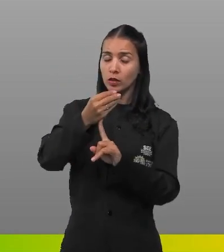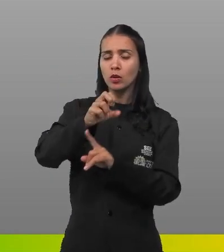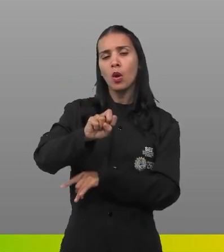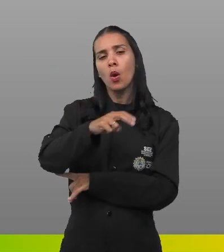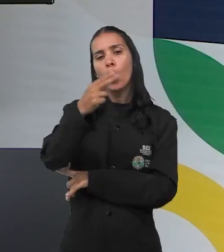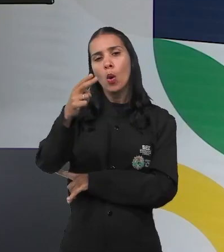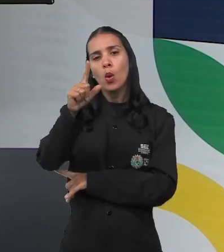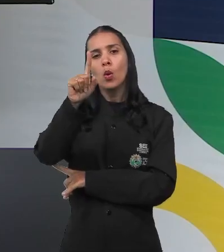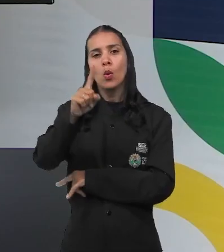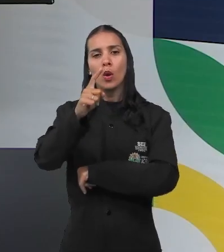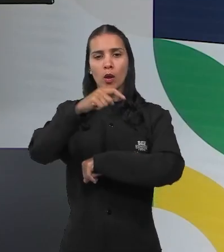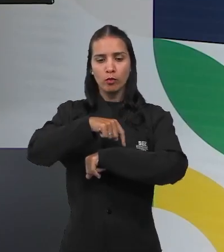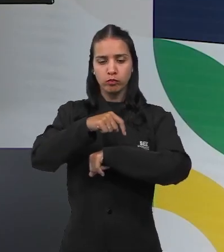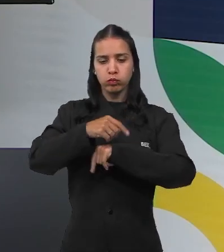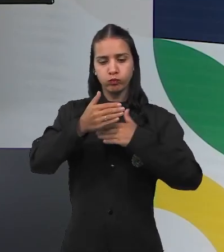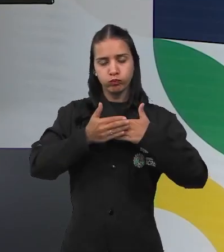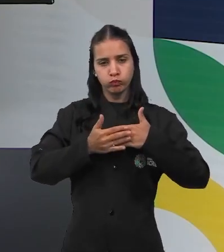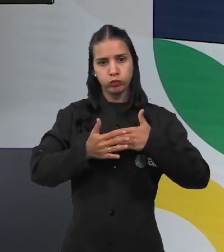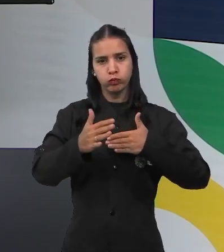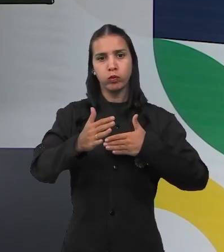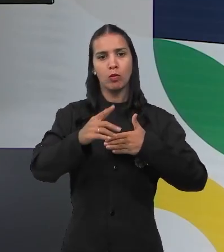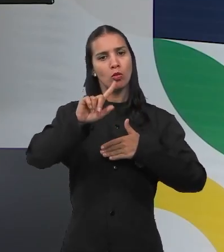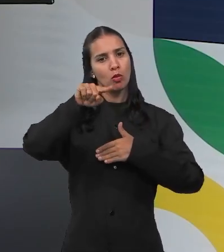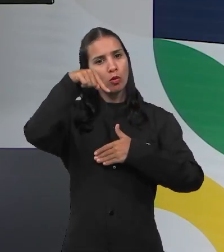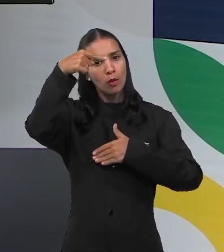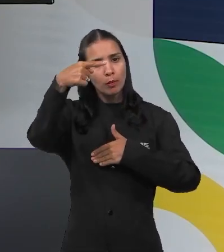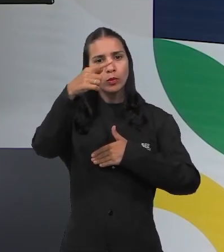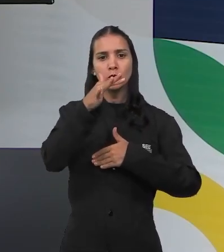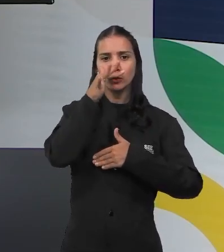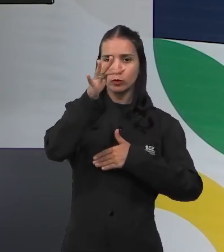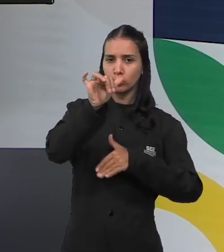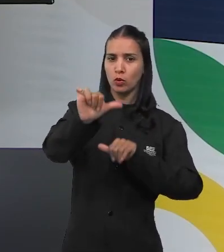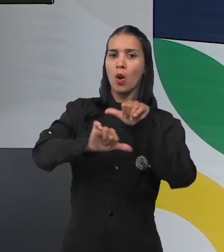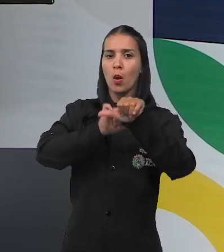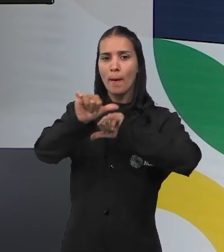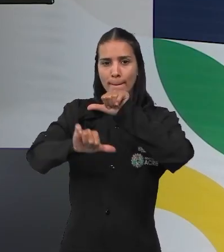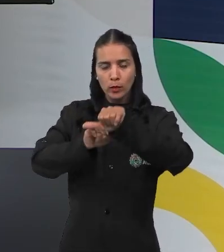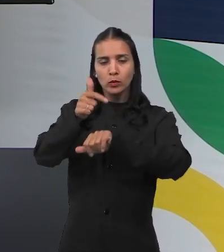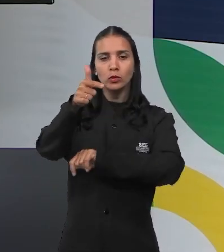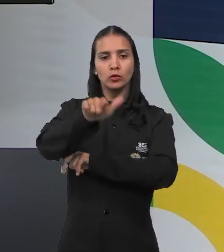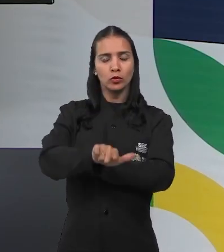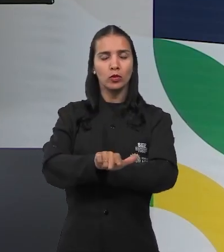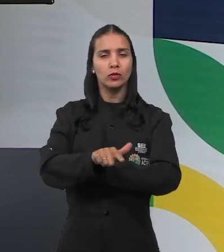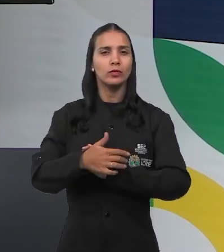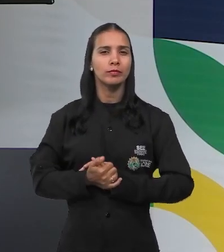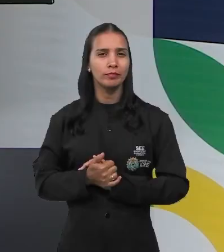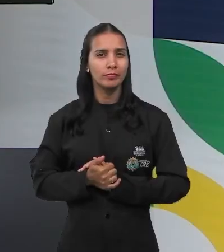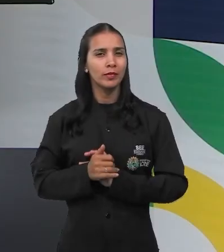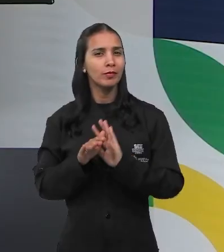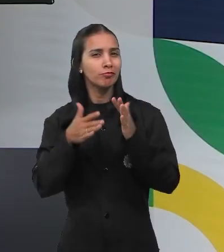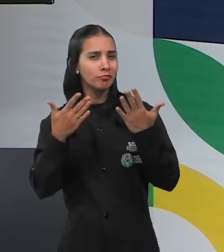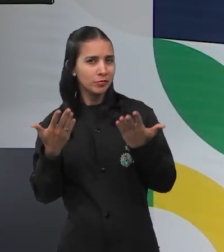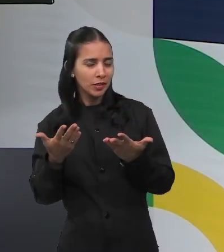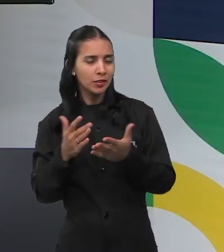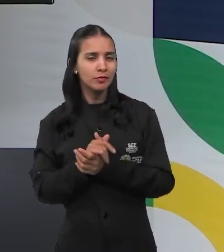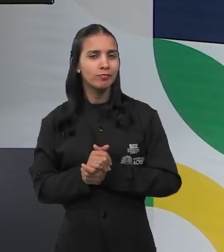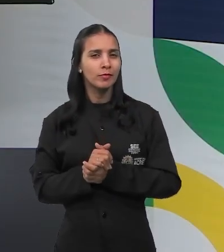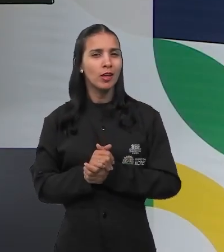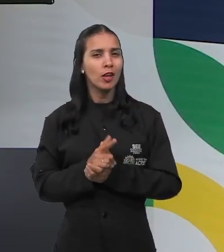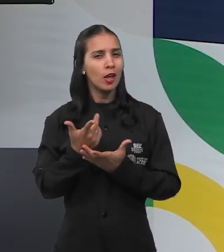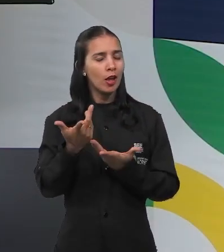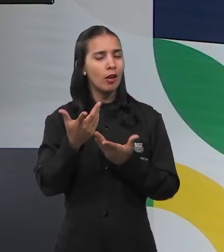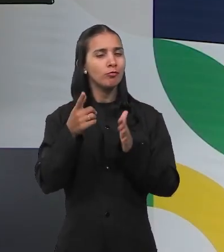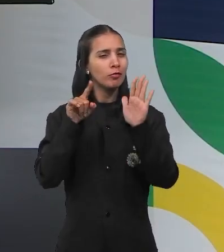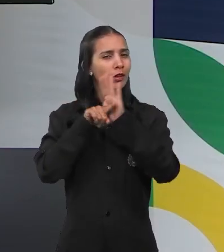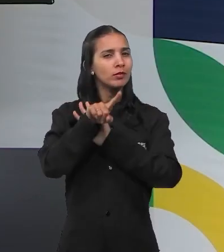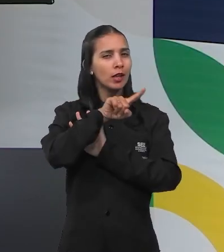transição? Essa pergunta, obviamente, ela é uma pergunta retórica que eu vou deixar aqui para vocês pensarem sobre